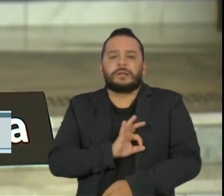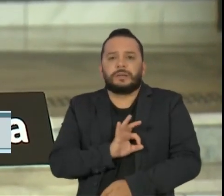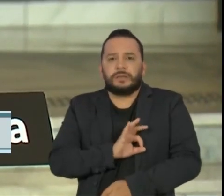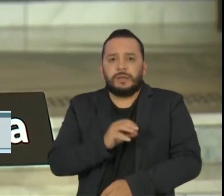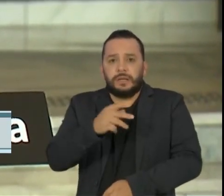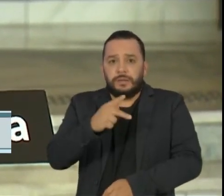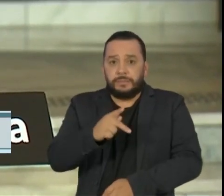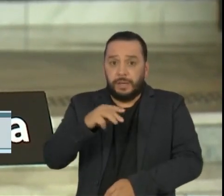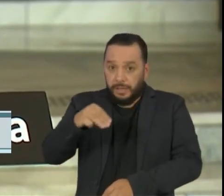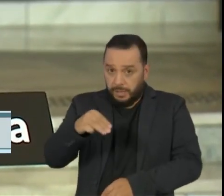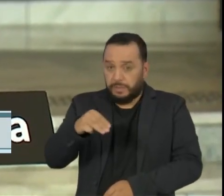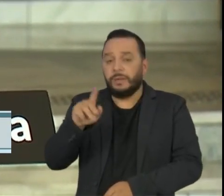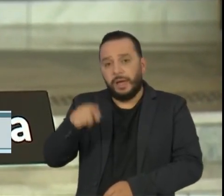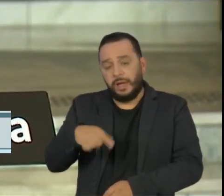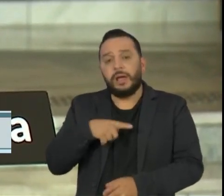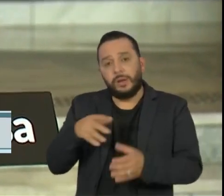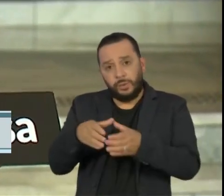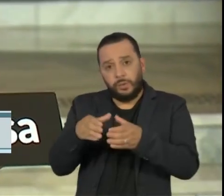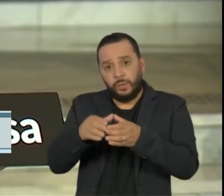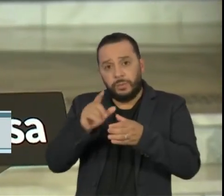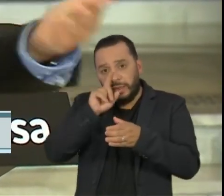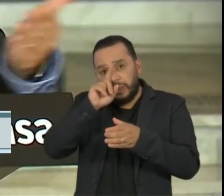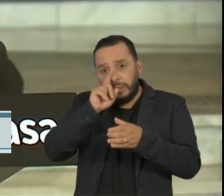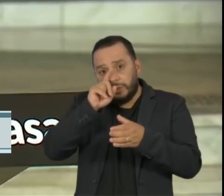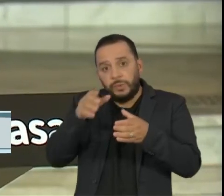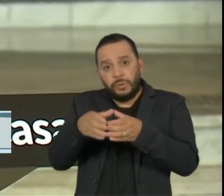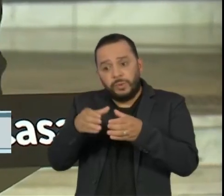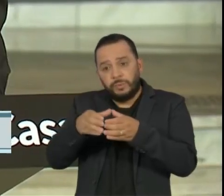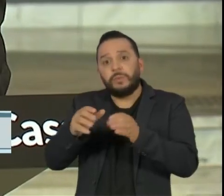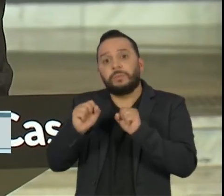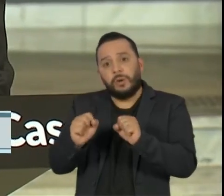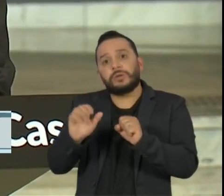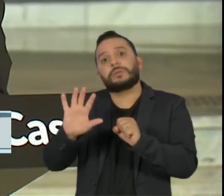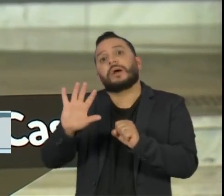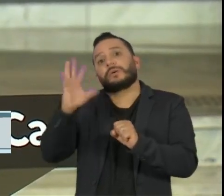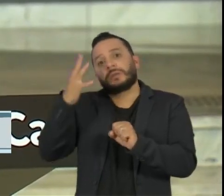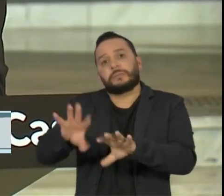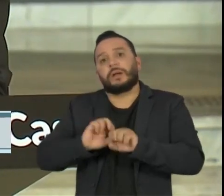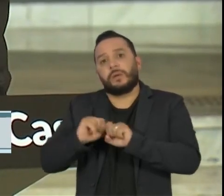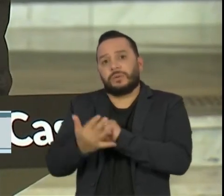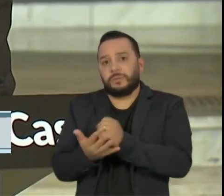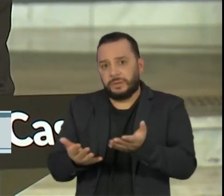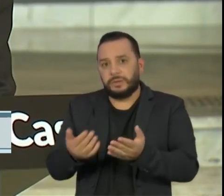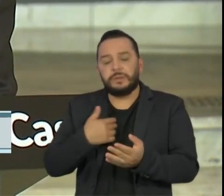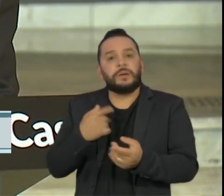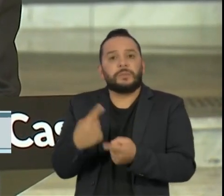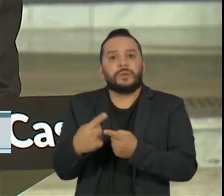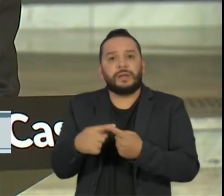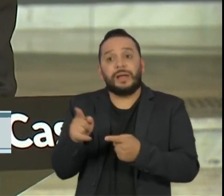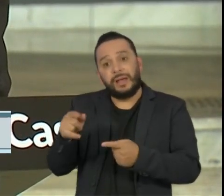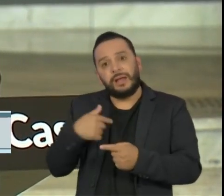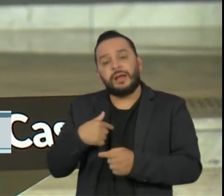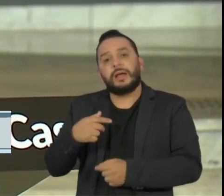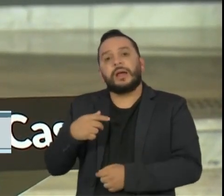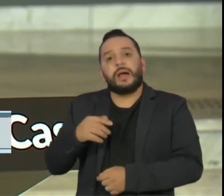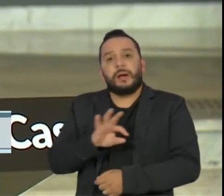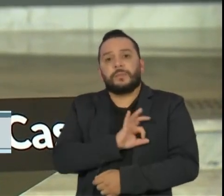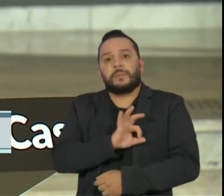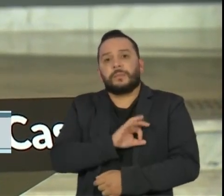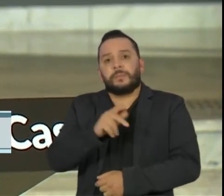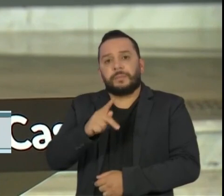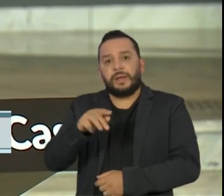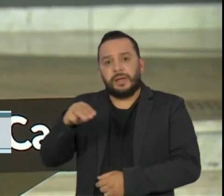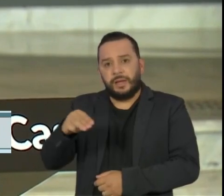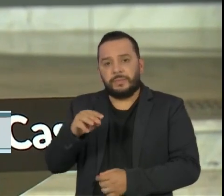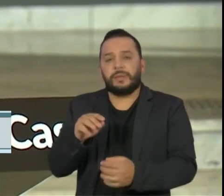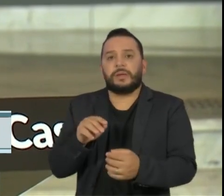é considerada população de risco, ela está no enfrentamento direto e em contato direto com as pessoas. Né? Então,